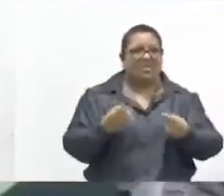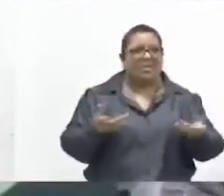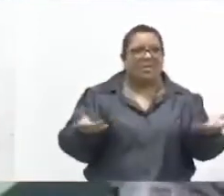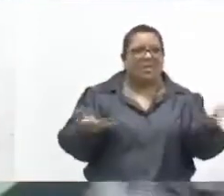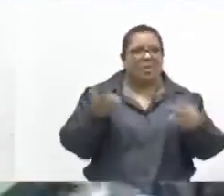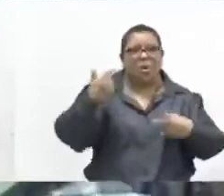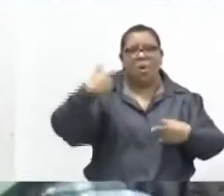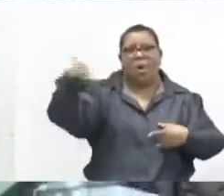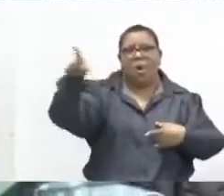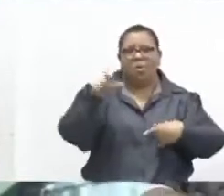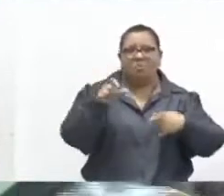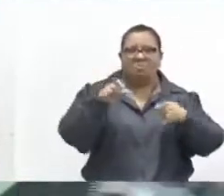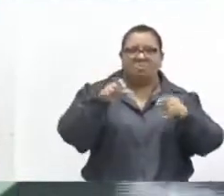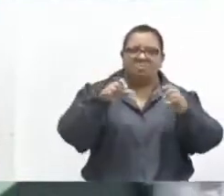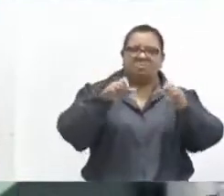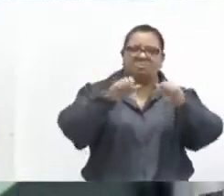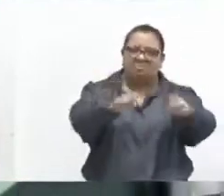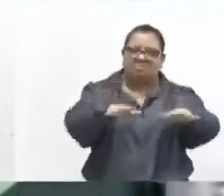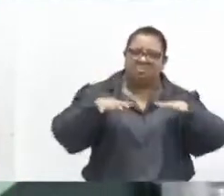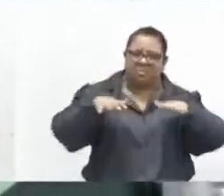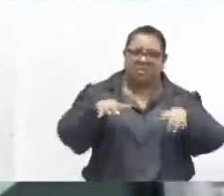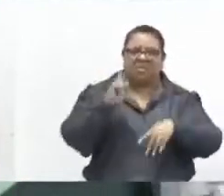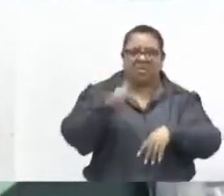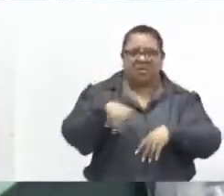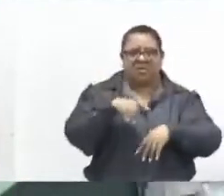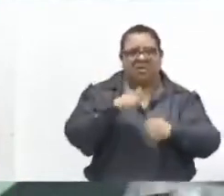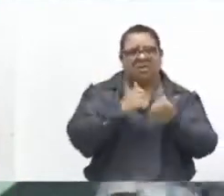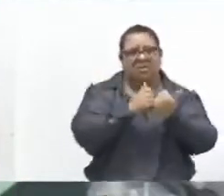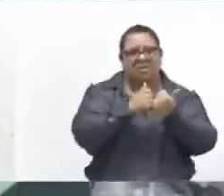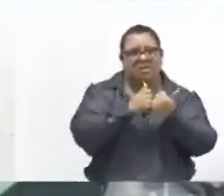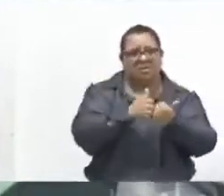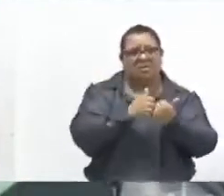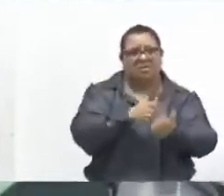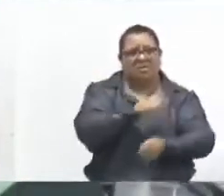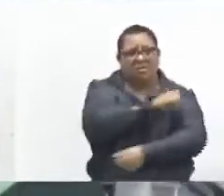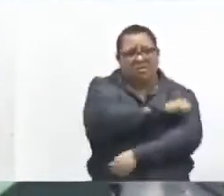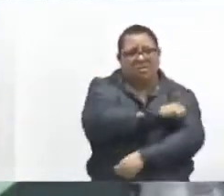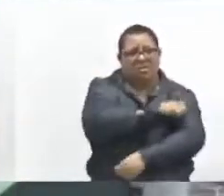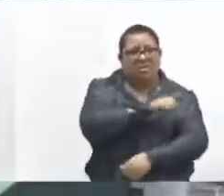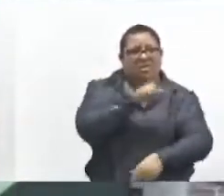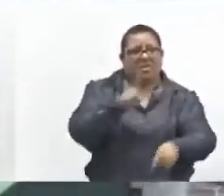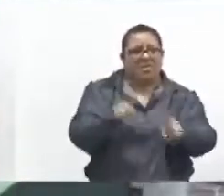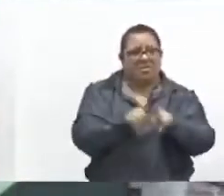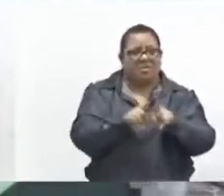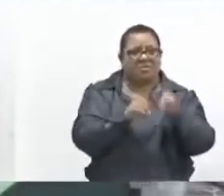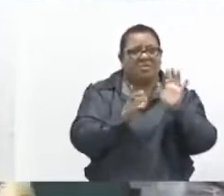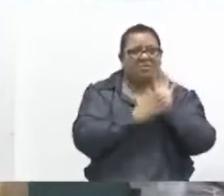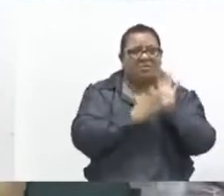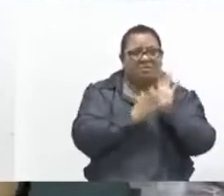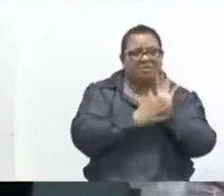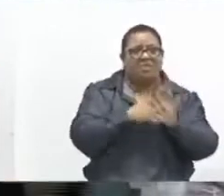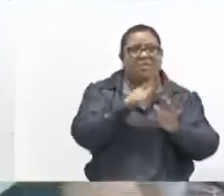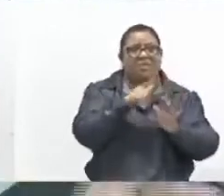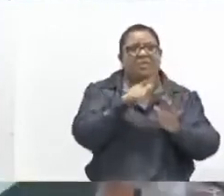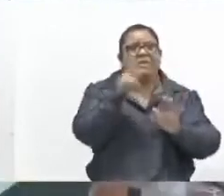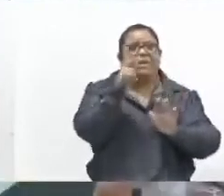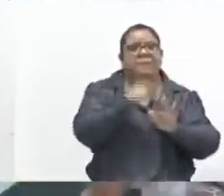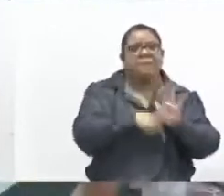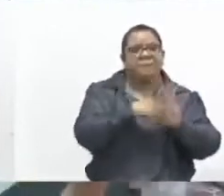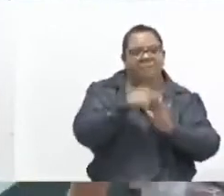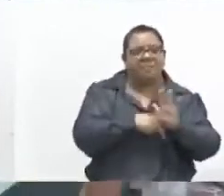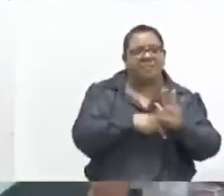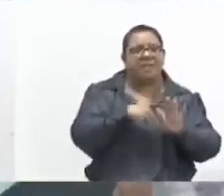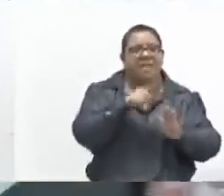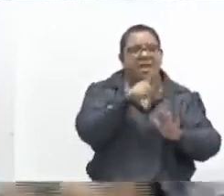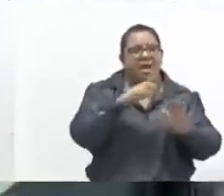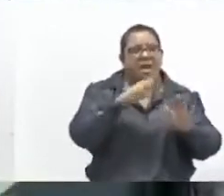outros fóruns que teve da assistência estudantil na UNEMAT em si, e foi elaborado uma proposta de plano. Esse plano ele chegou na Casa